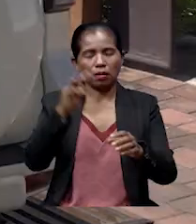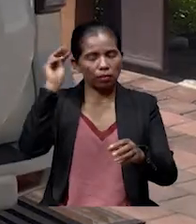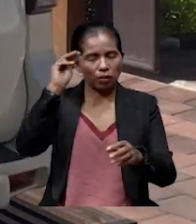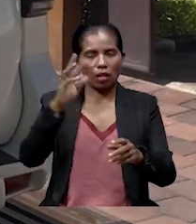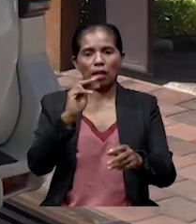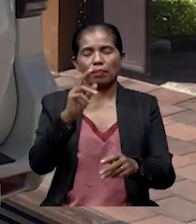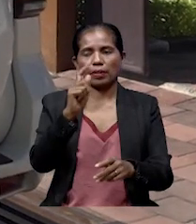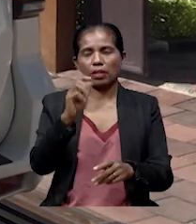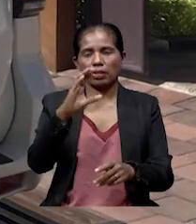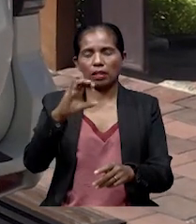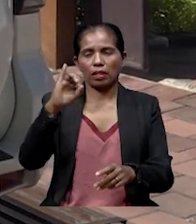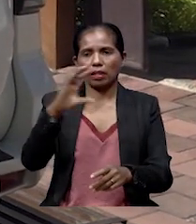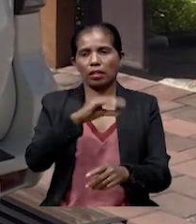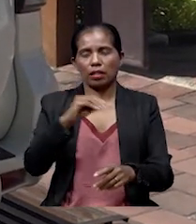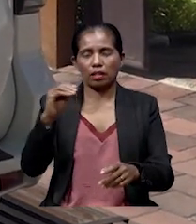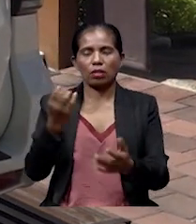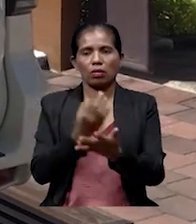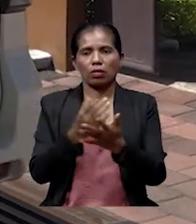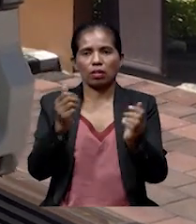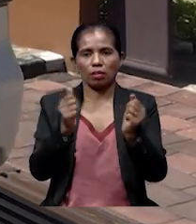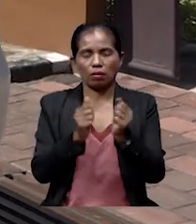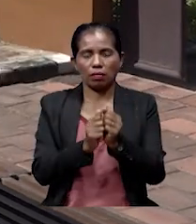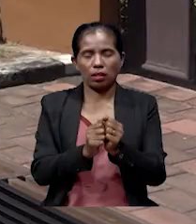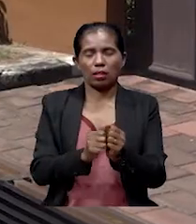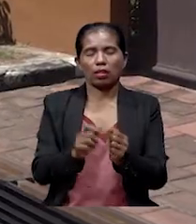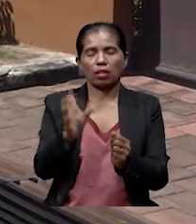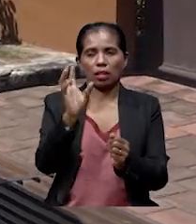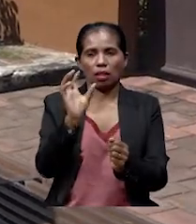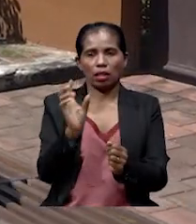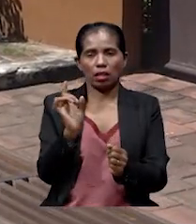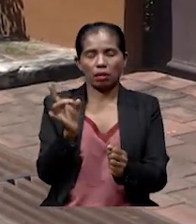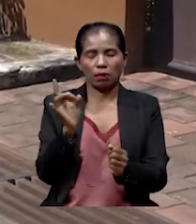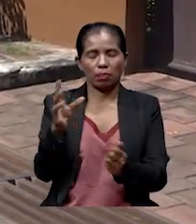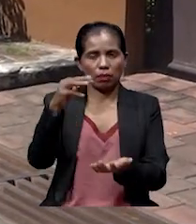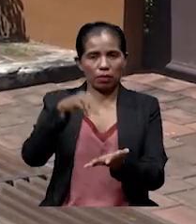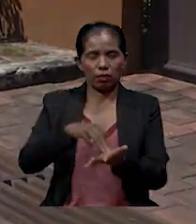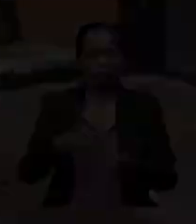Turismo, Comércio e Indústria, orçamento hamutuk tokom valnulu. Agustino da Costa, GMN.